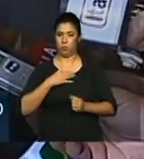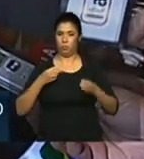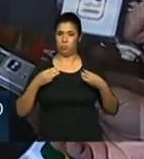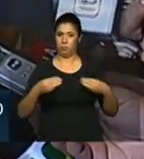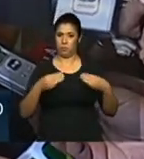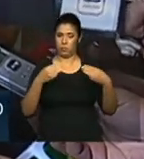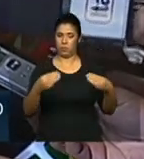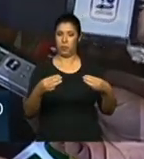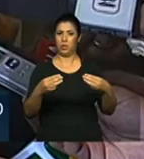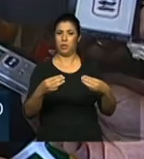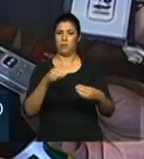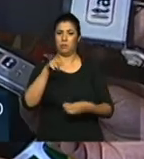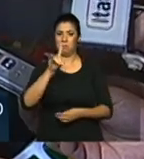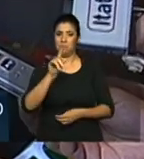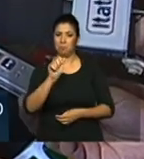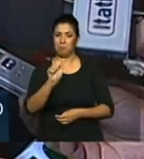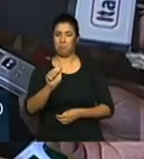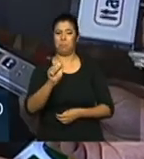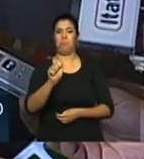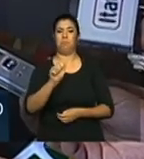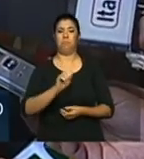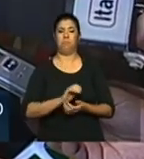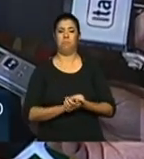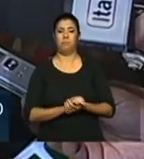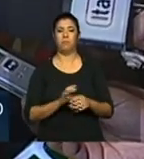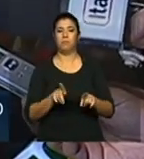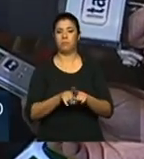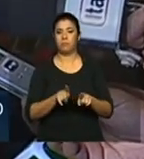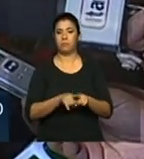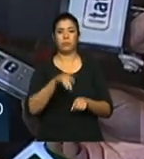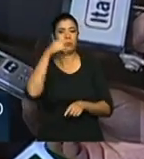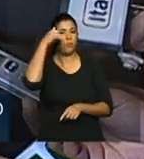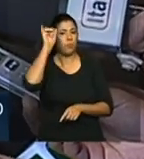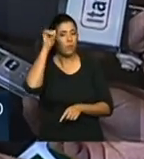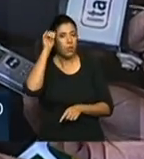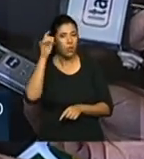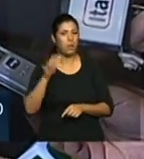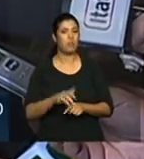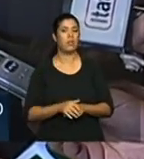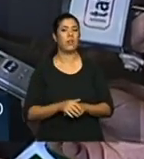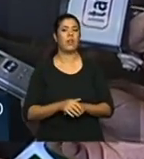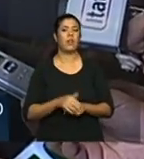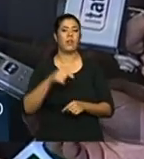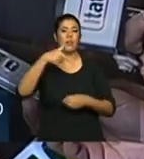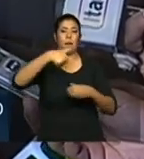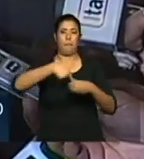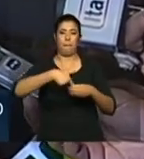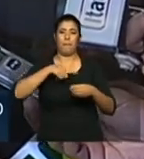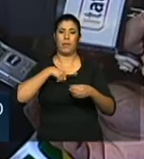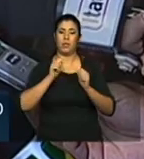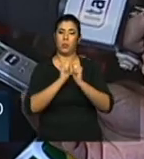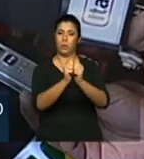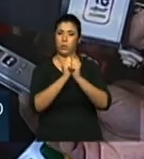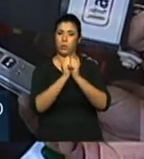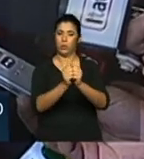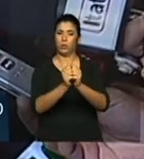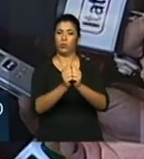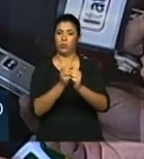certamente o Ministério da Agricultura, Pecuária e Abastecimento está nesse campo, para